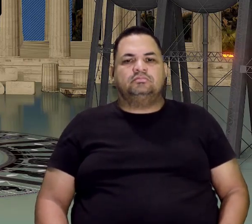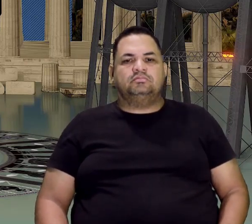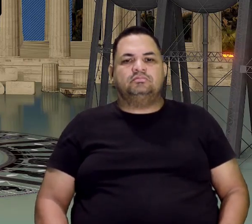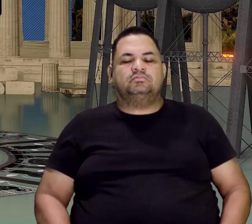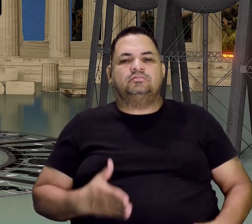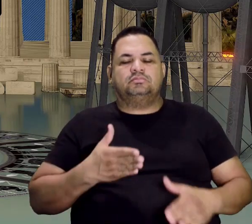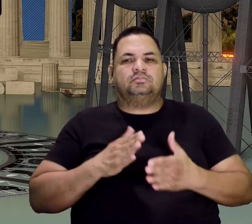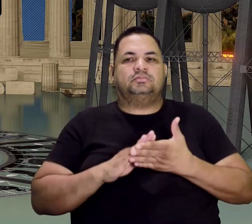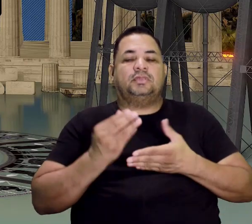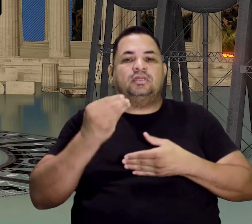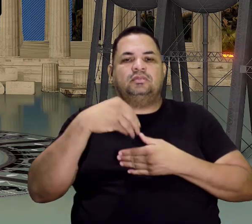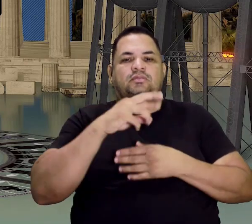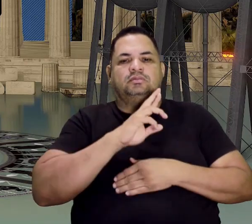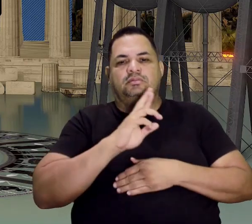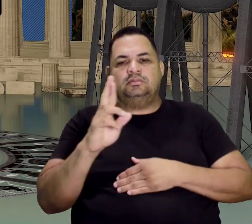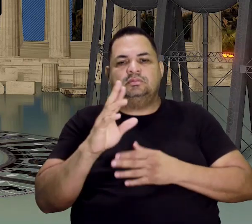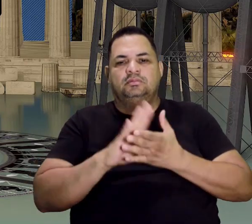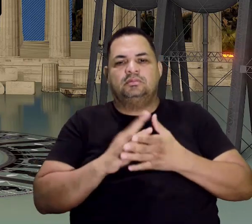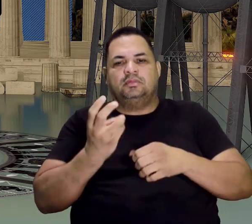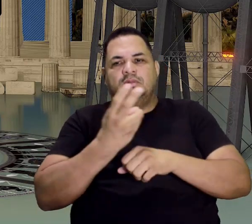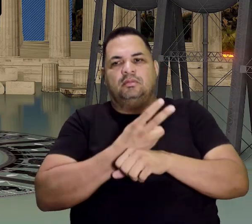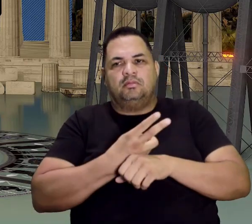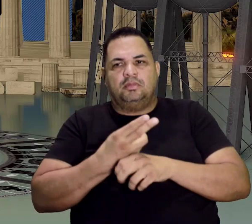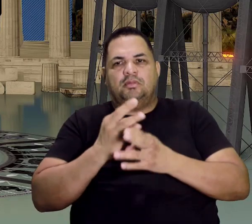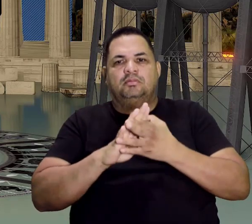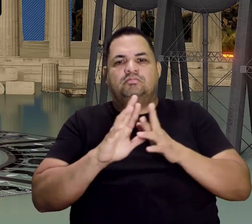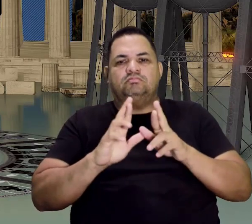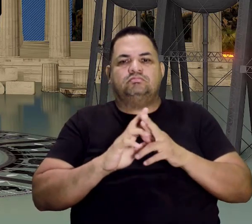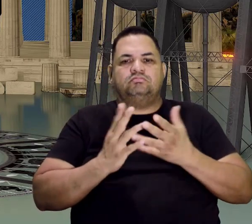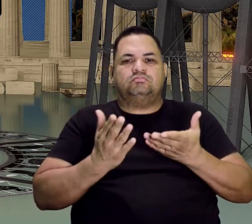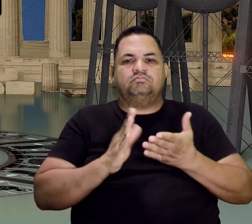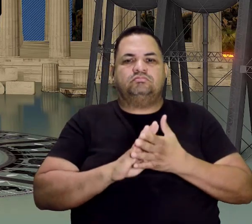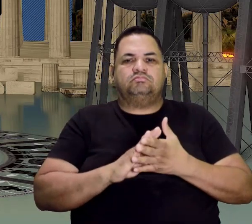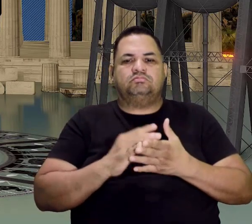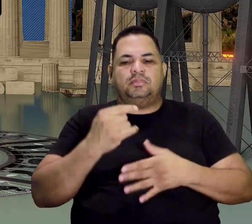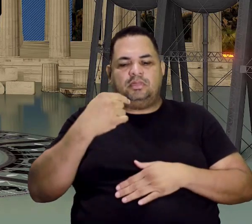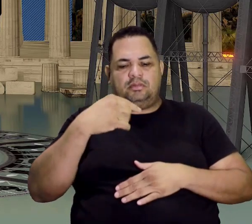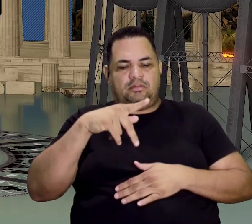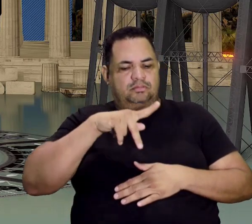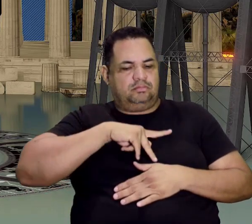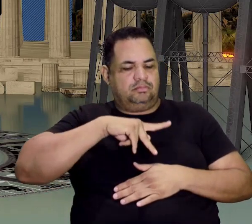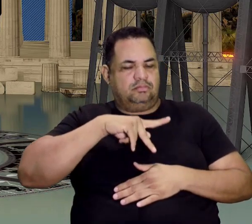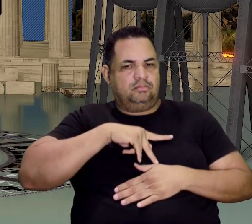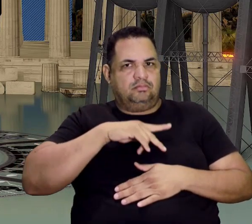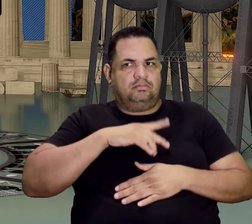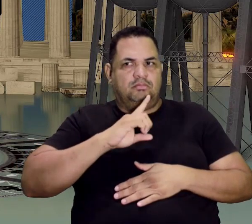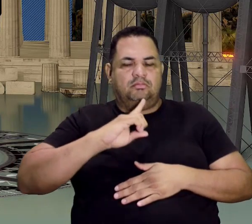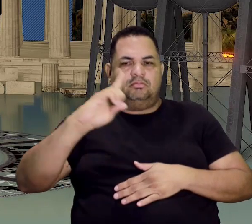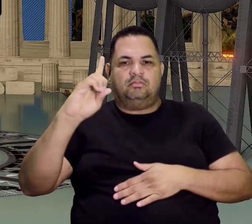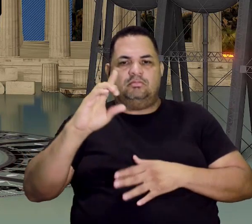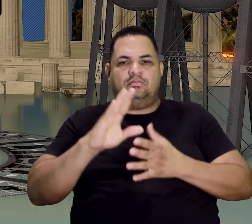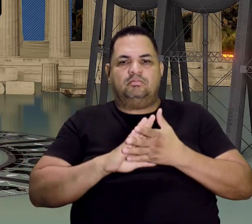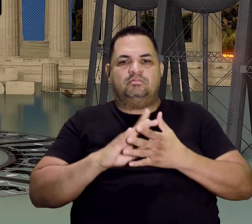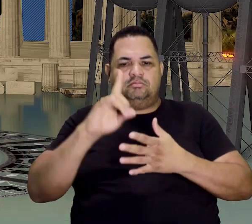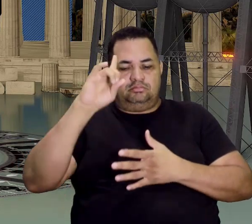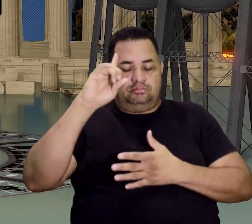frequentam a religião, procure discernimento, né? Converse um pouco com o seu eu e Deus para tomar, porque são decisões importantes, tá?